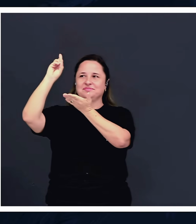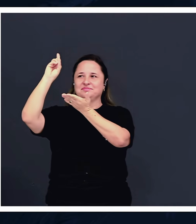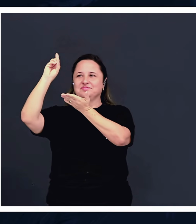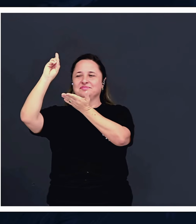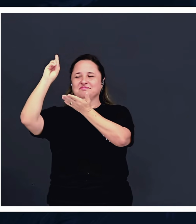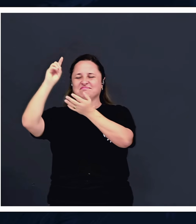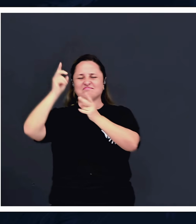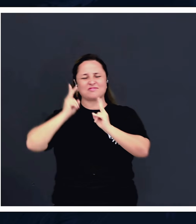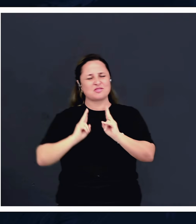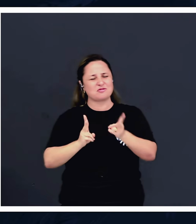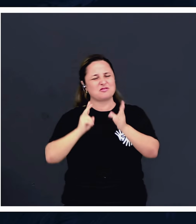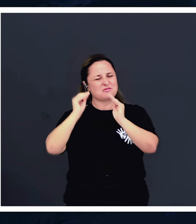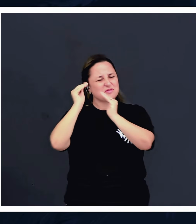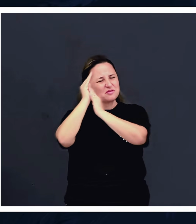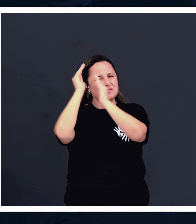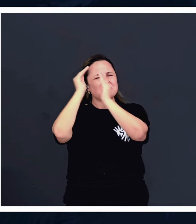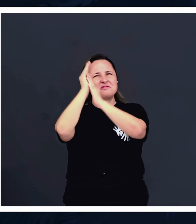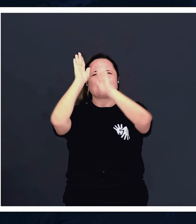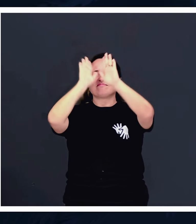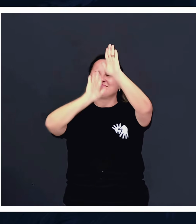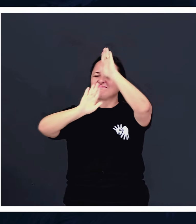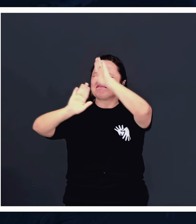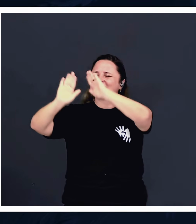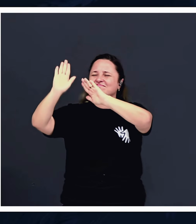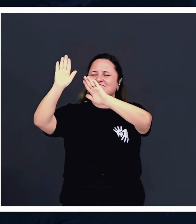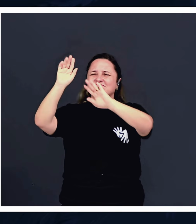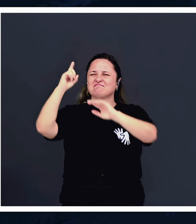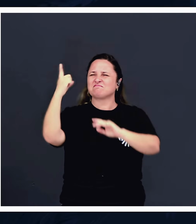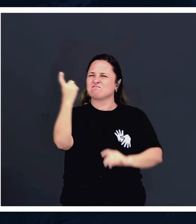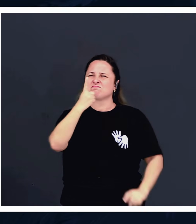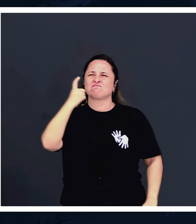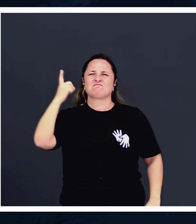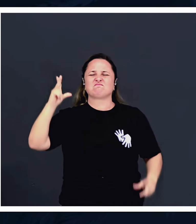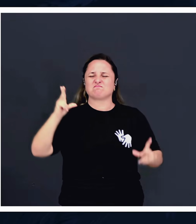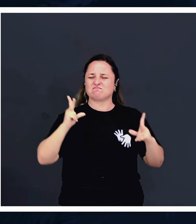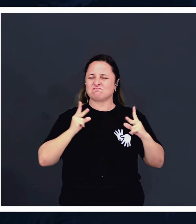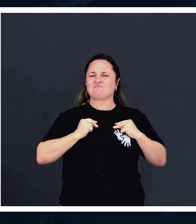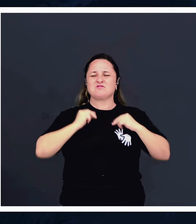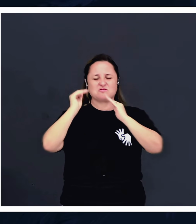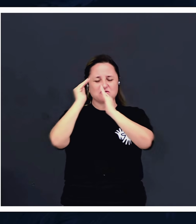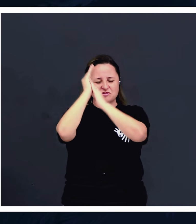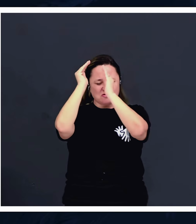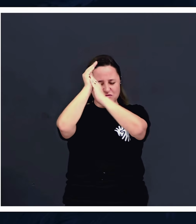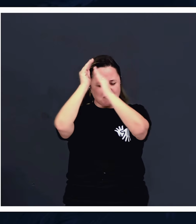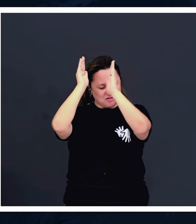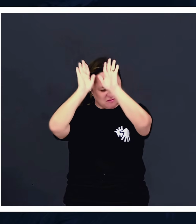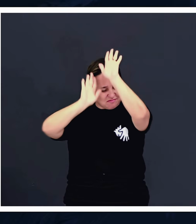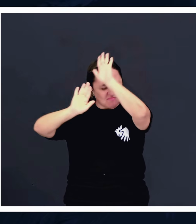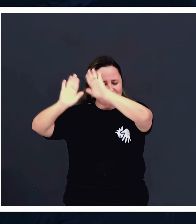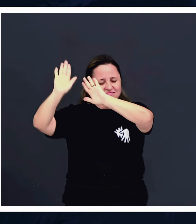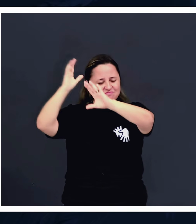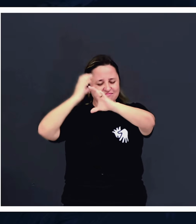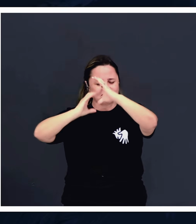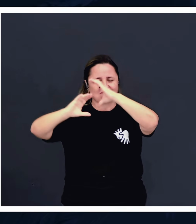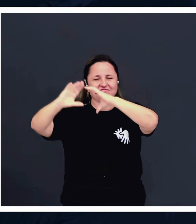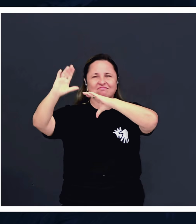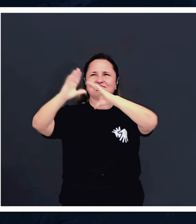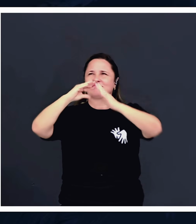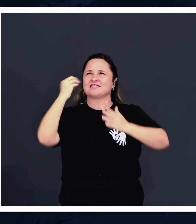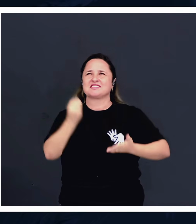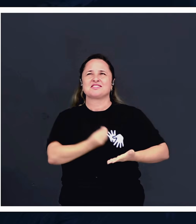Continuamos louvando e adorando o único digno do nosso louvor, da nossa adoração, da nossa canção, da